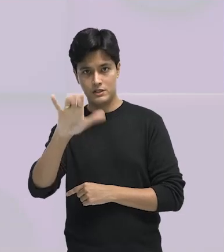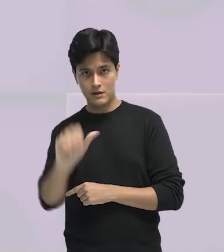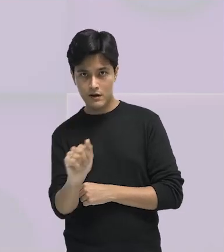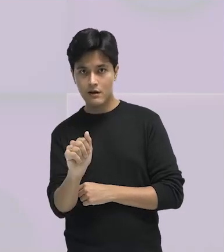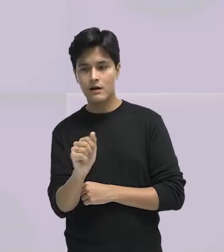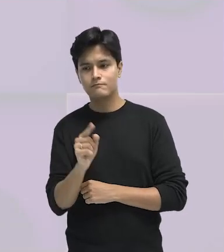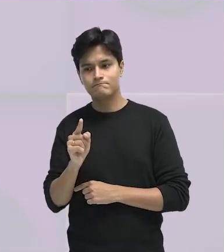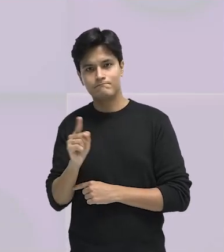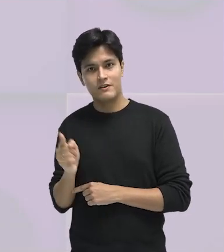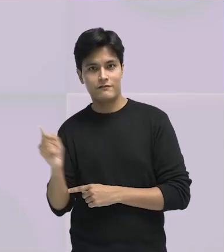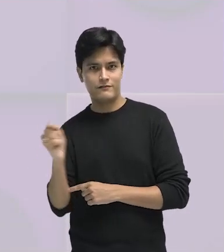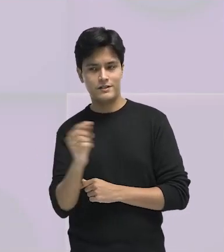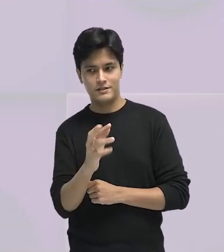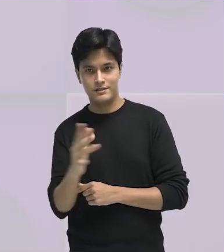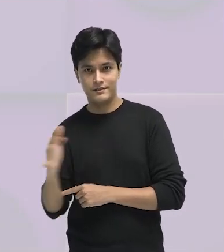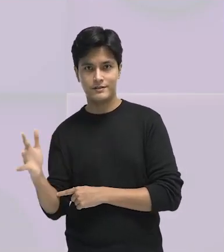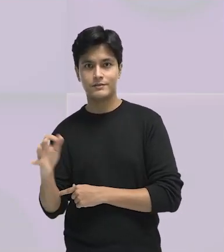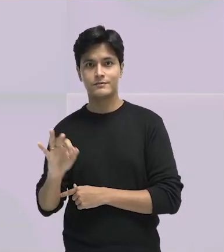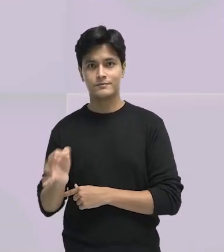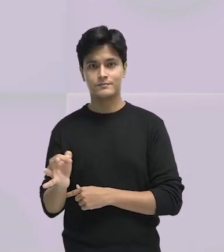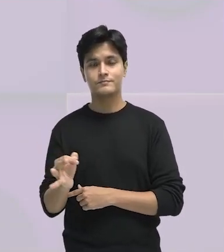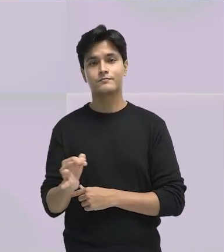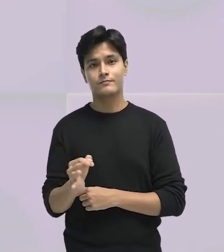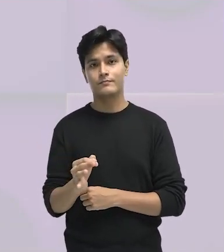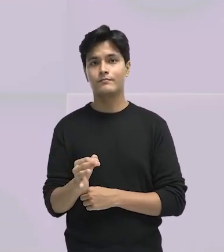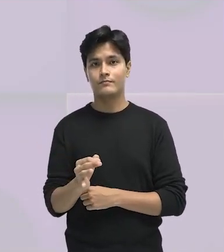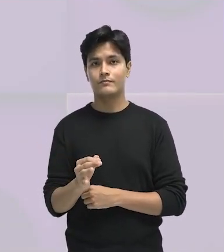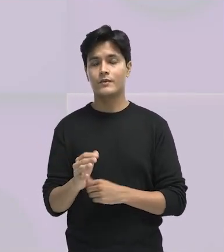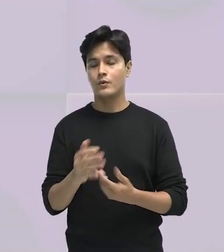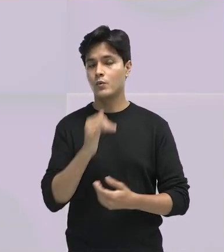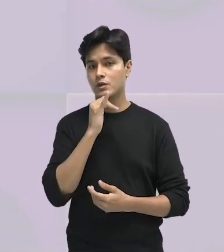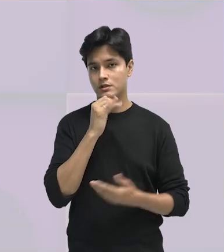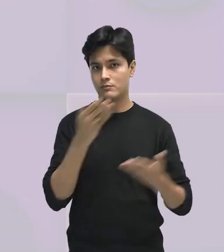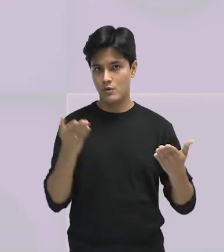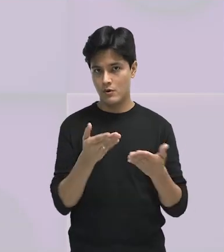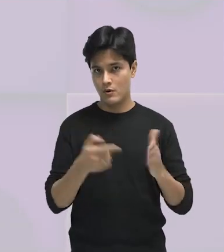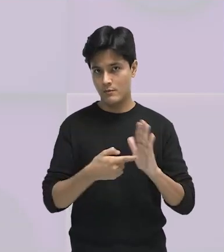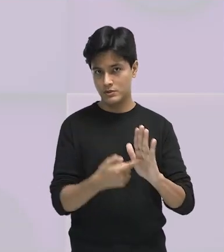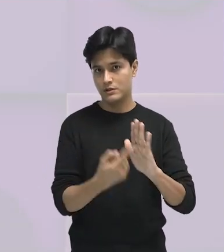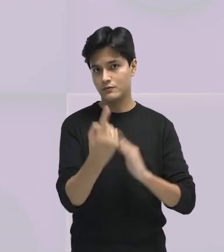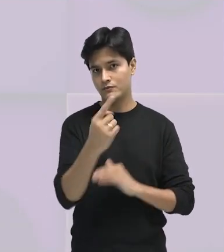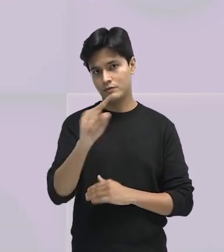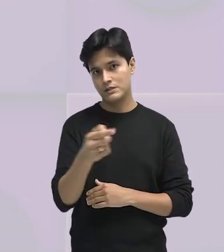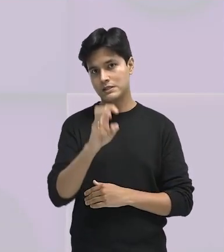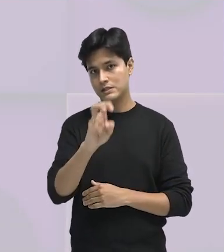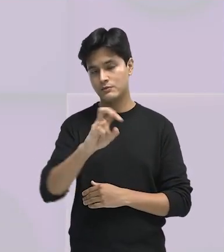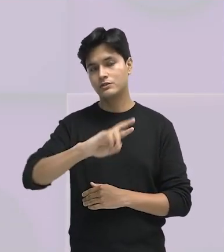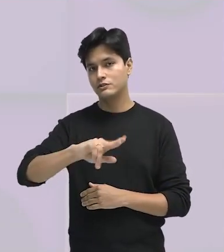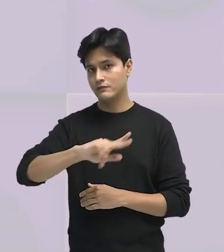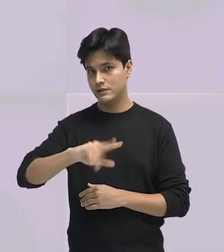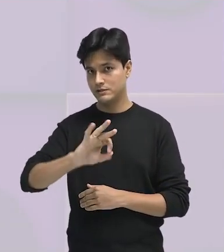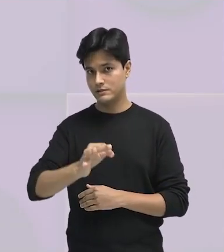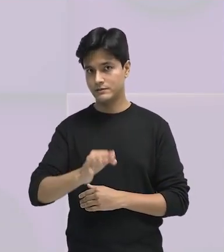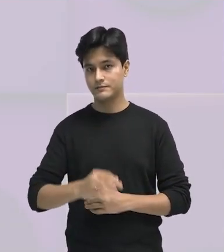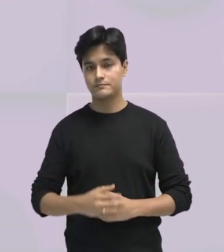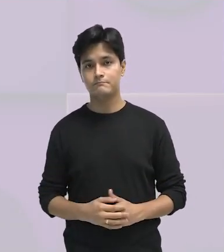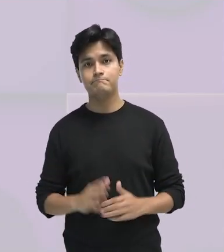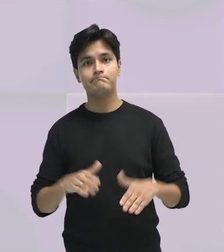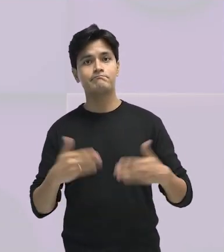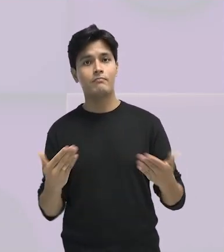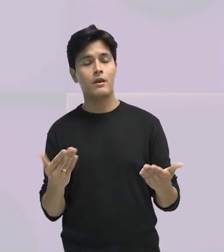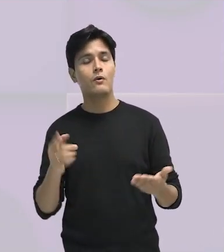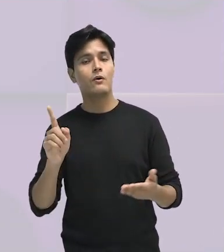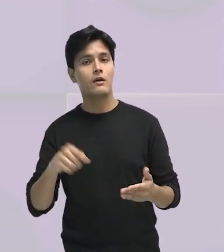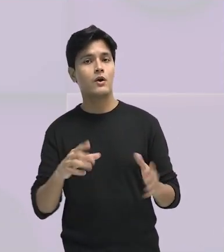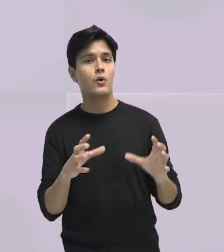continua até o infinito. Diferente do exemplo que eu dei para vocês agora aqui, de 1,5, tá? Enfim, então esse é um